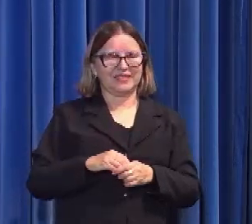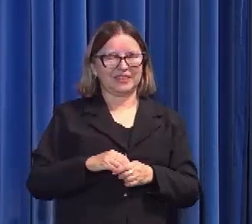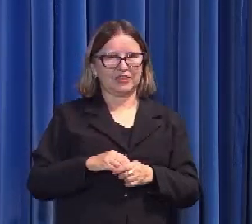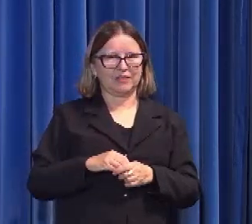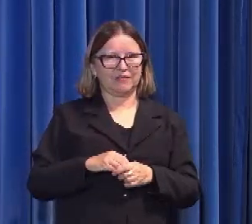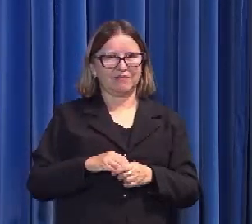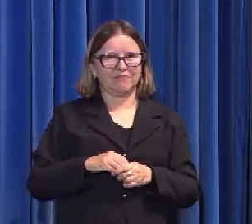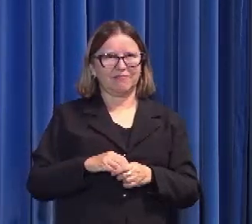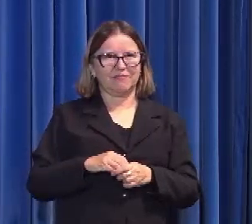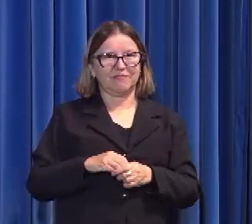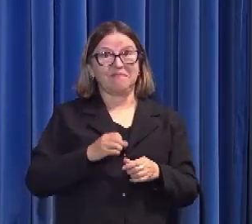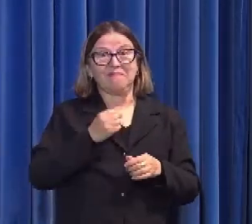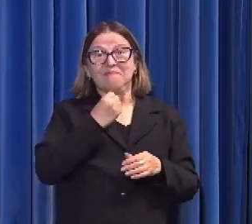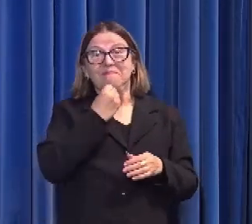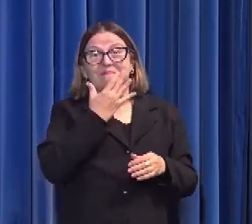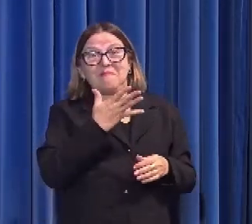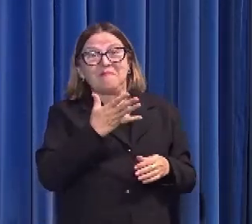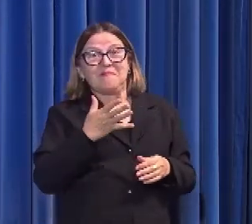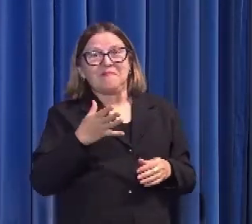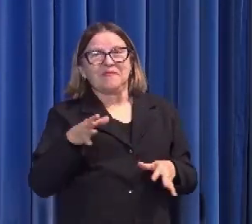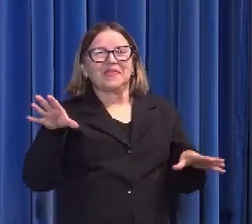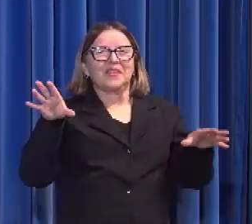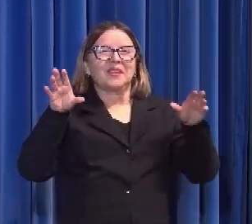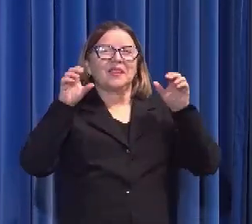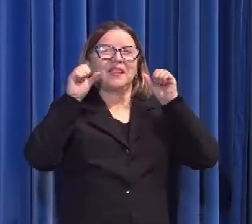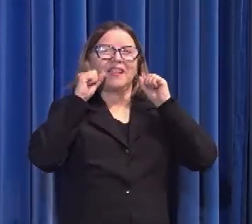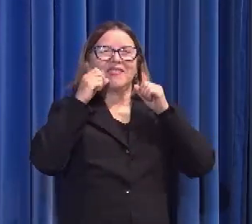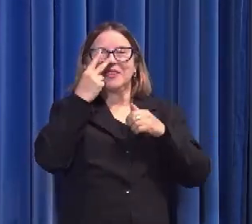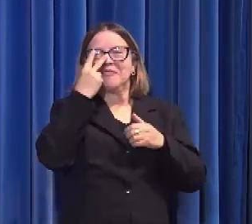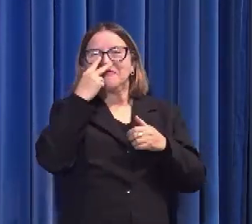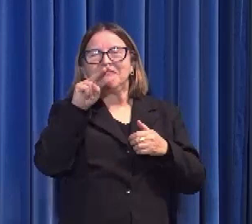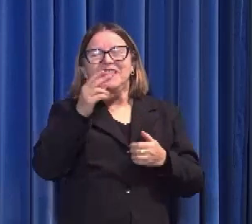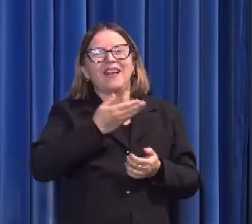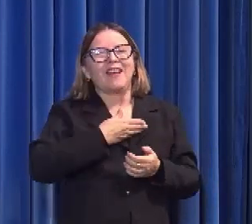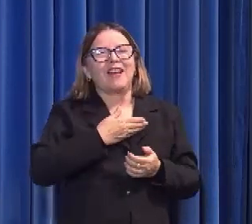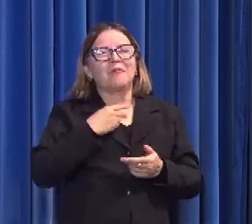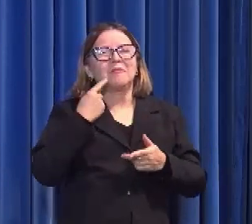a coisa boa gente ouvir o amigo falando